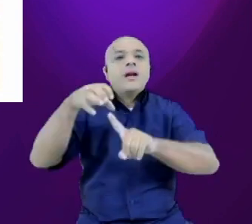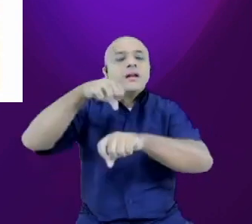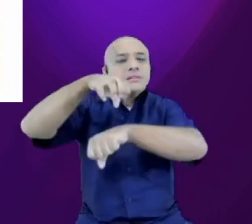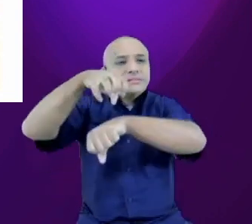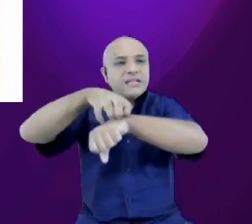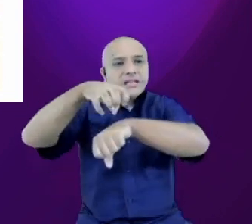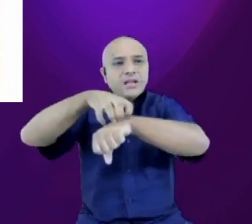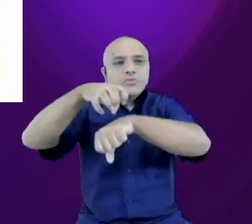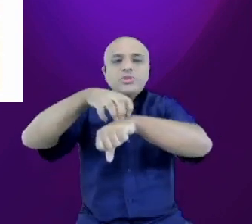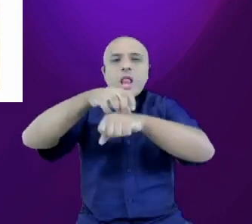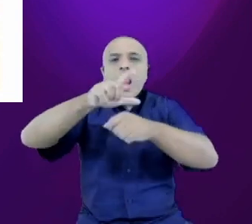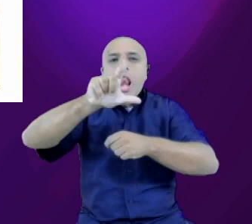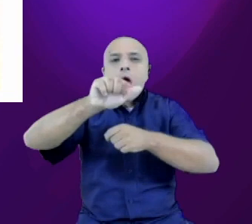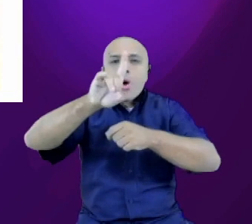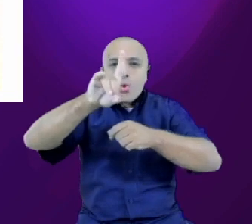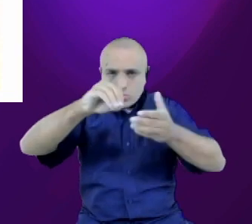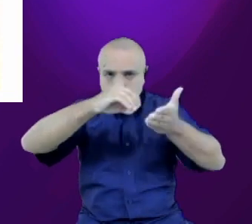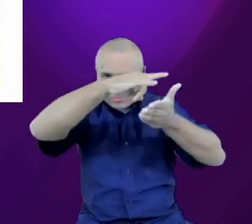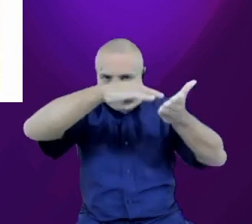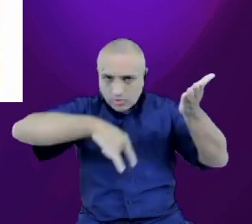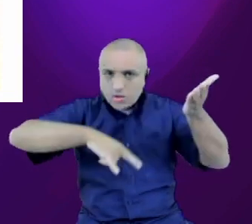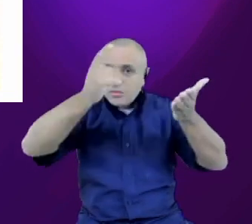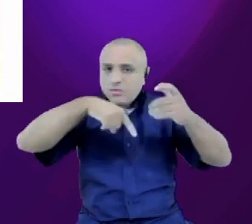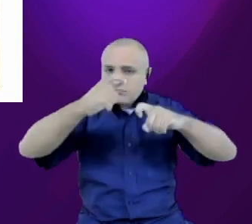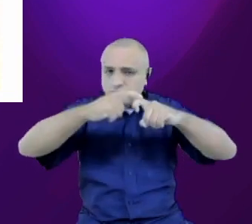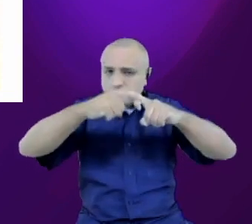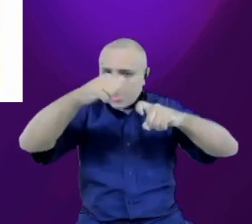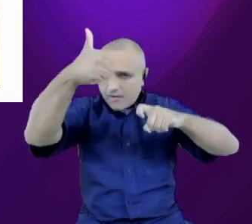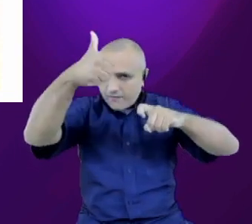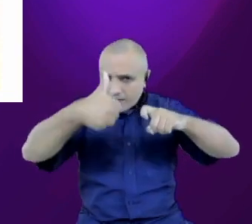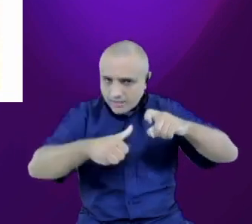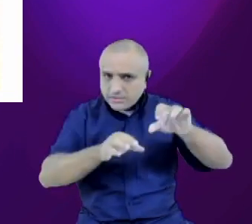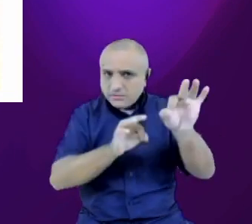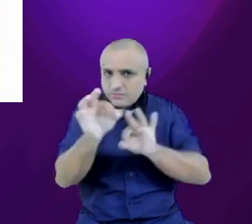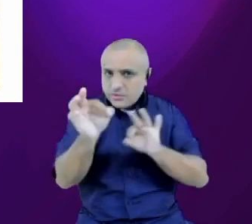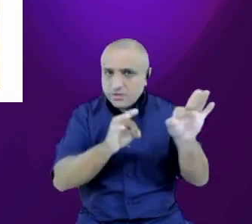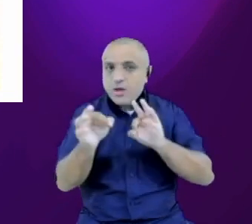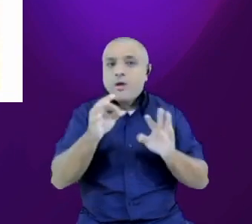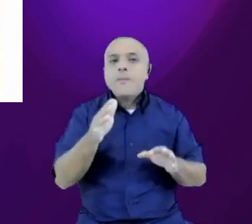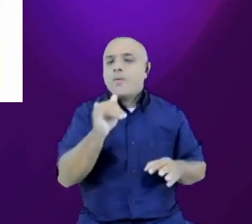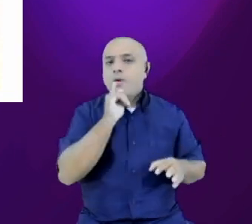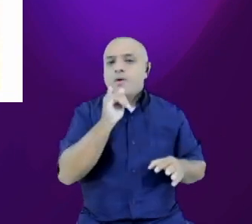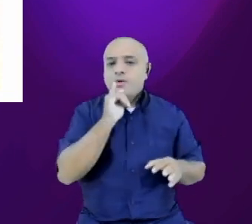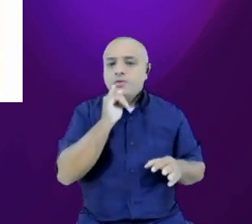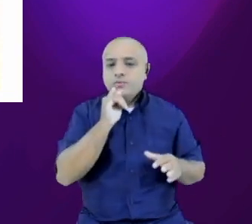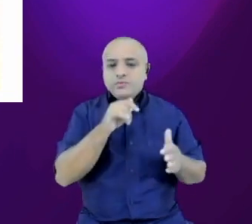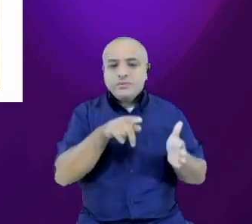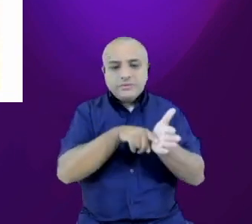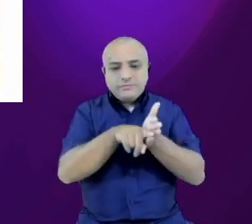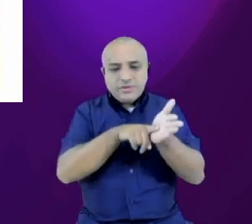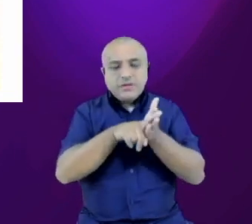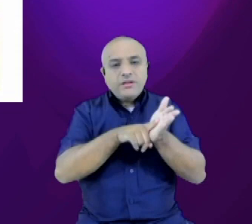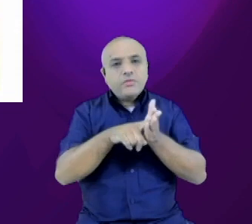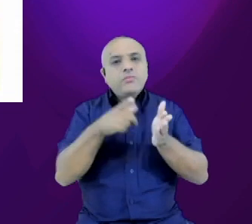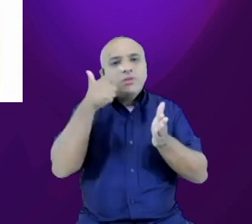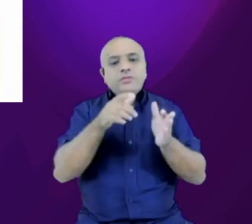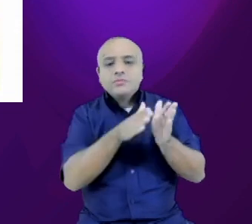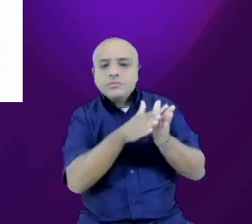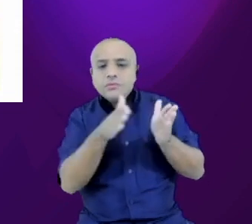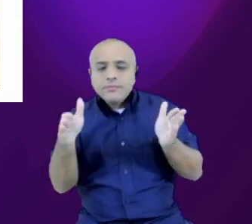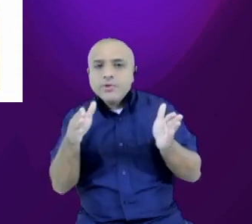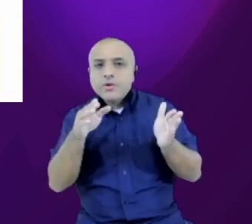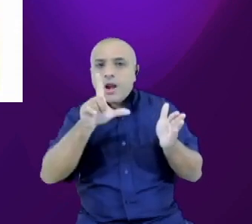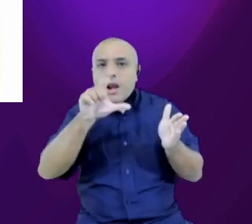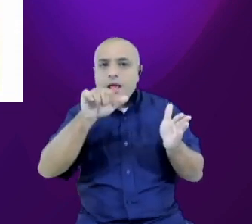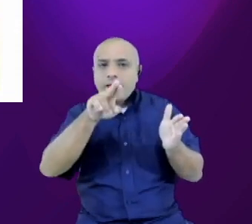Peer Review, que é a avaliação sistemática dos nossos laudos dos especialistas, e com isso o Peer Learning, que a gente tem